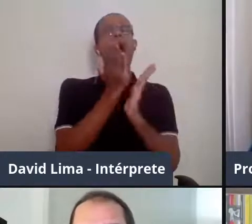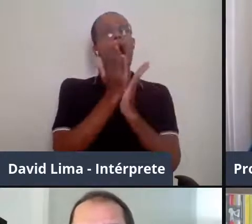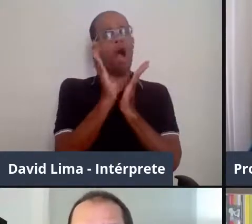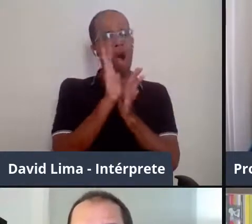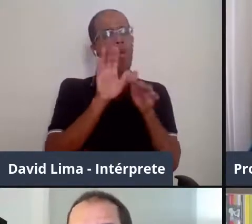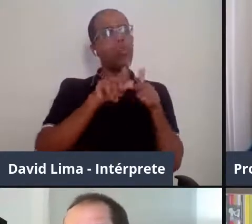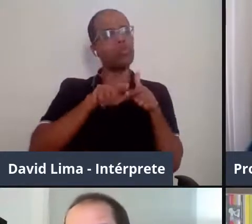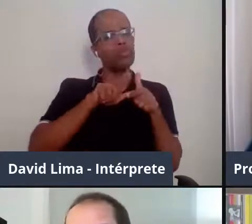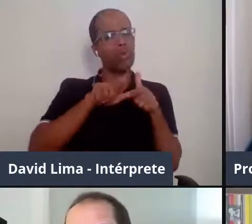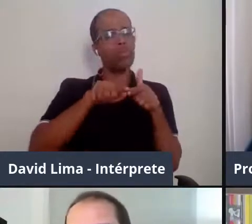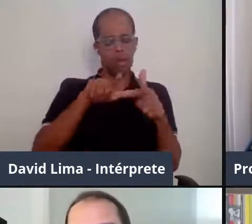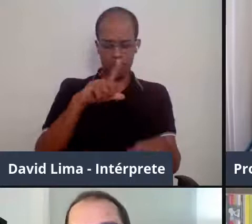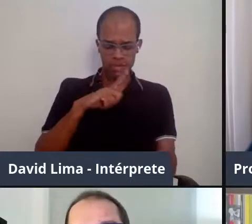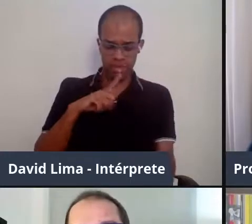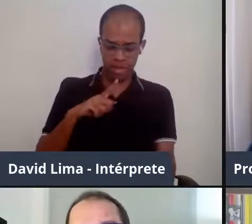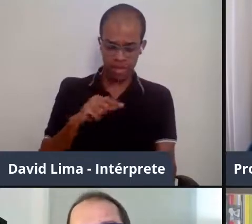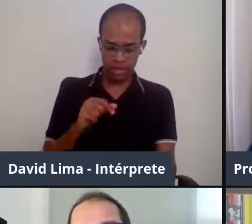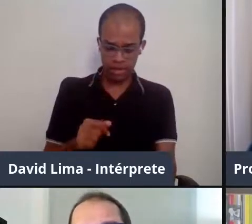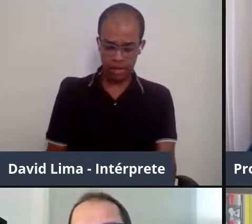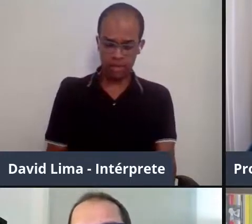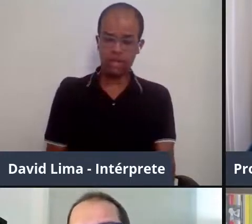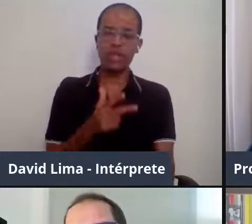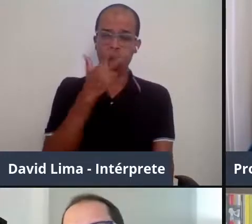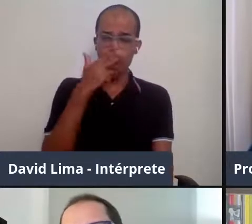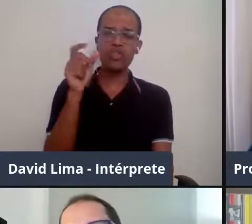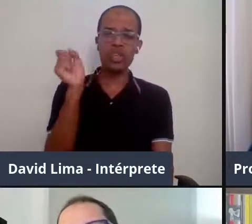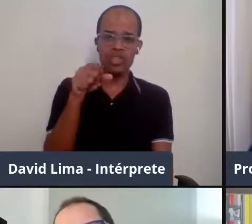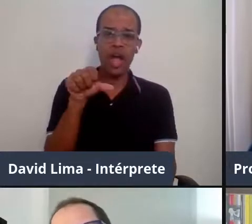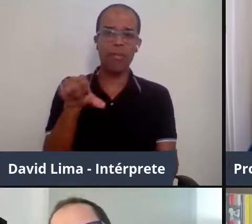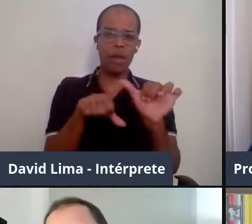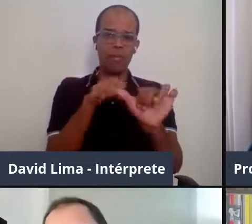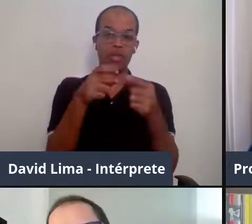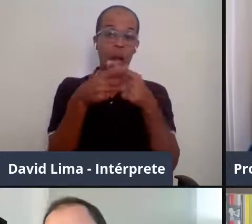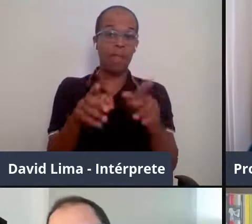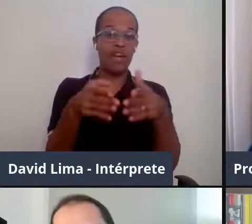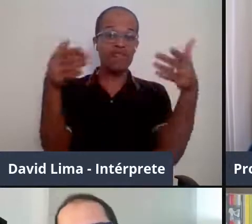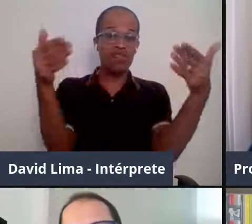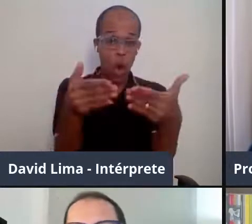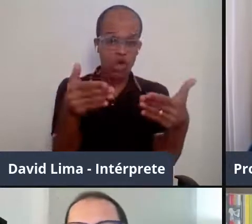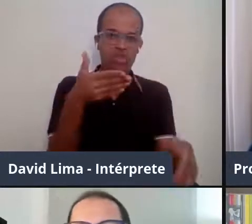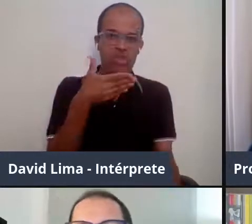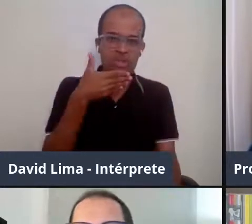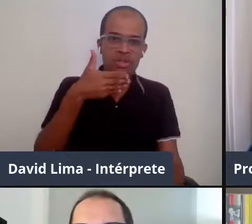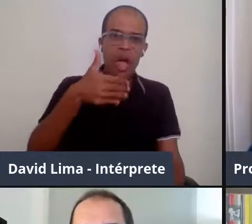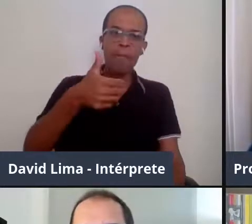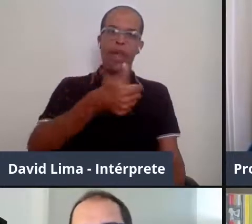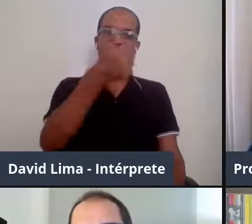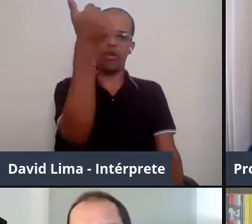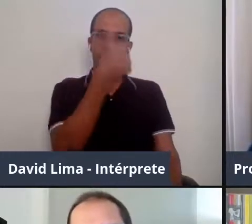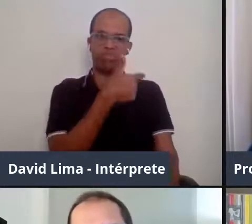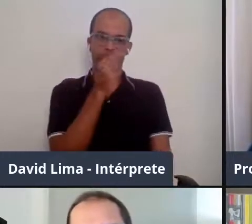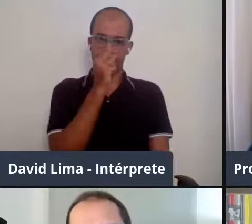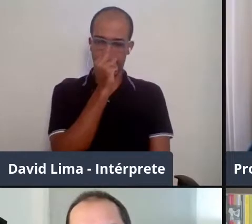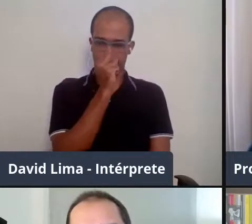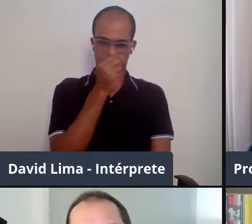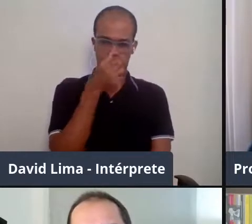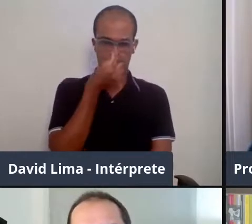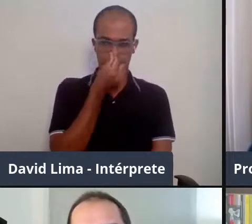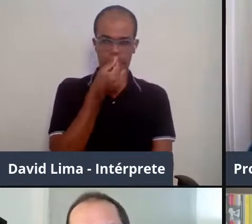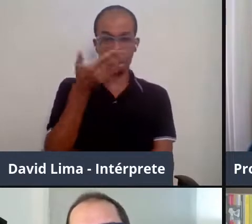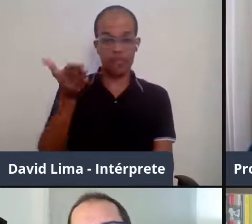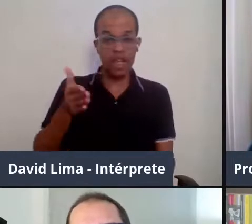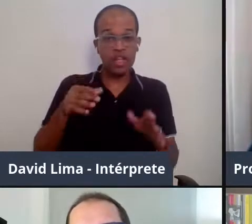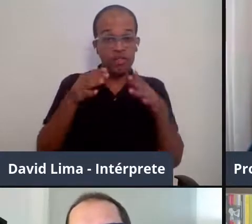de ordem técnica, que eu acho que dá para corrigir, mas hoje estamos bem melhor do que há um tempo atrás. Isso da